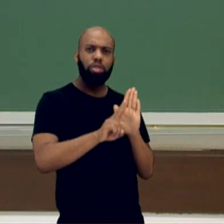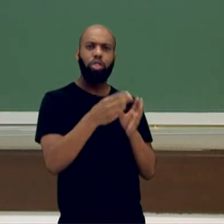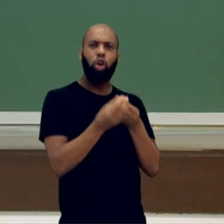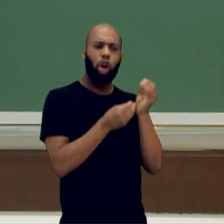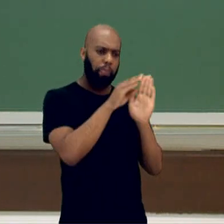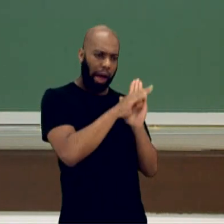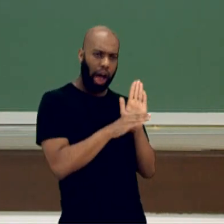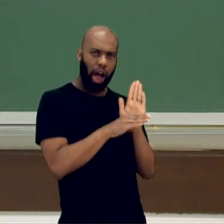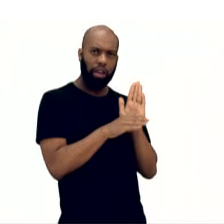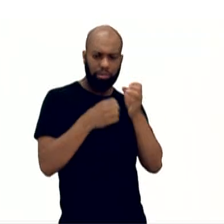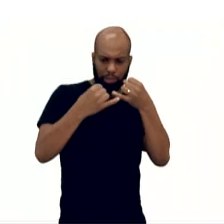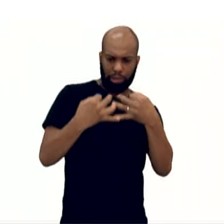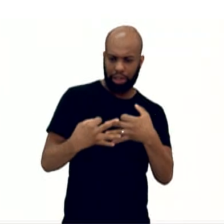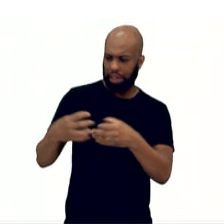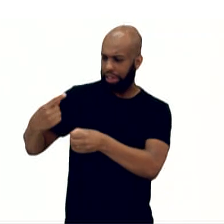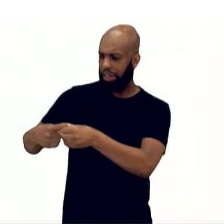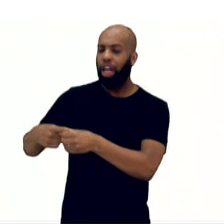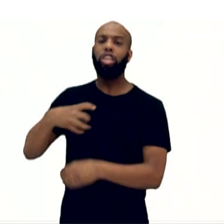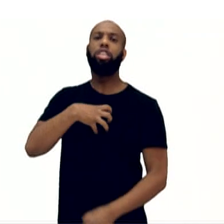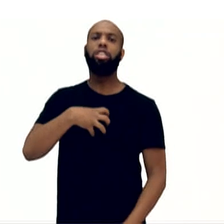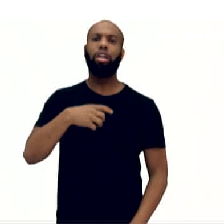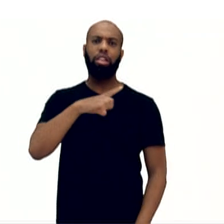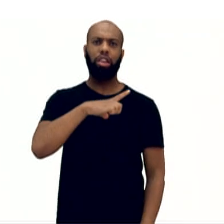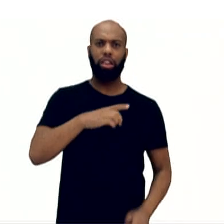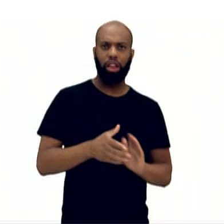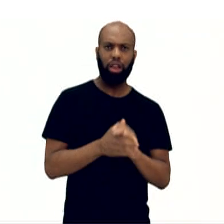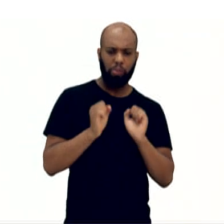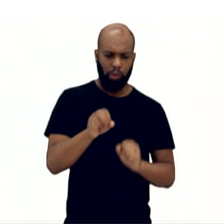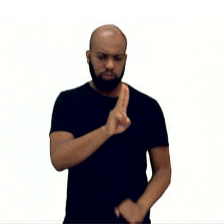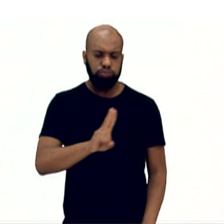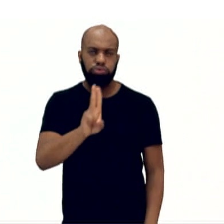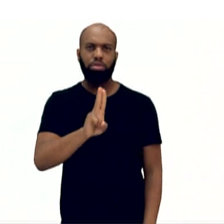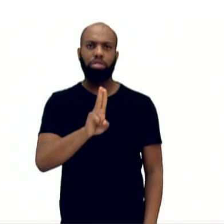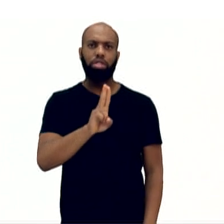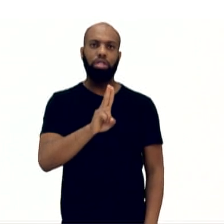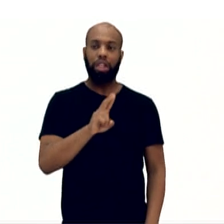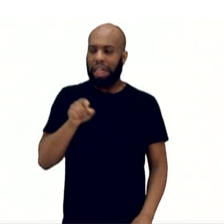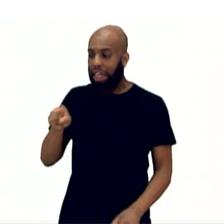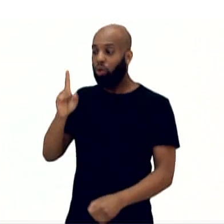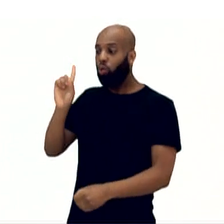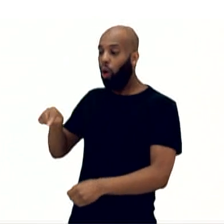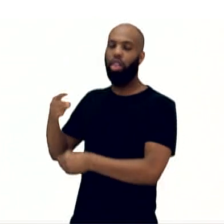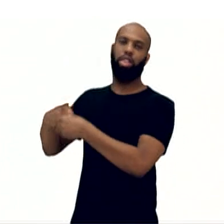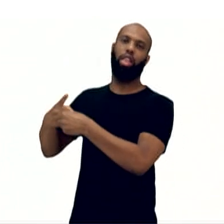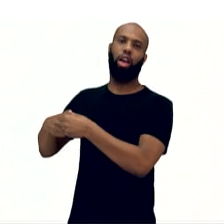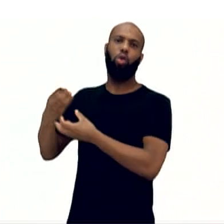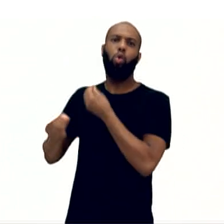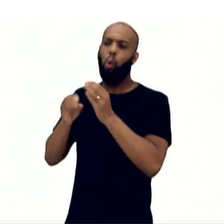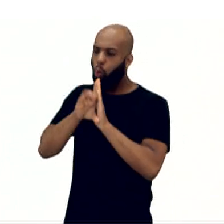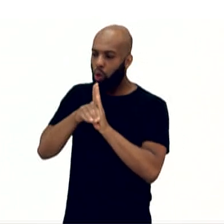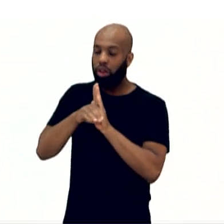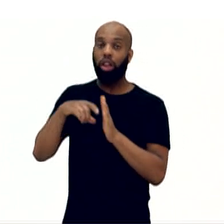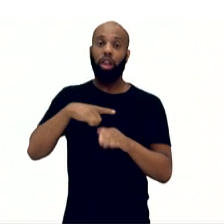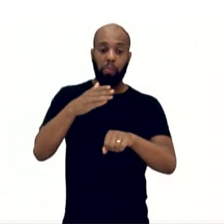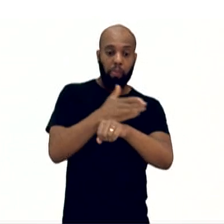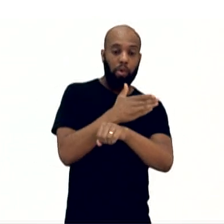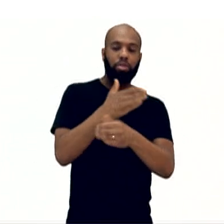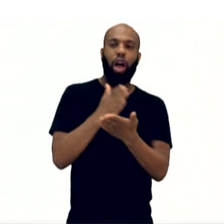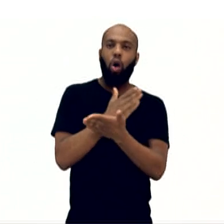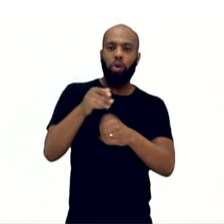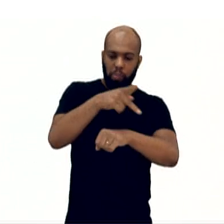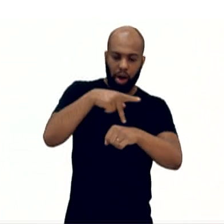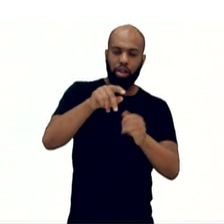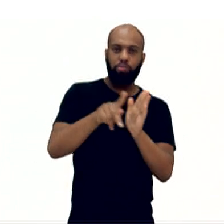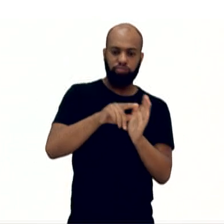gente define cidade? De que maneira? Que critérios eu posso usar para dizer isso é cidade? Alguns países do mundo utilizam